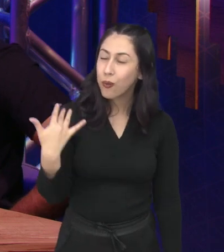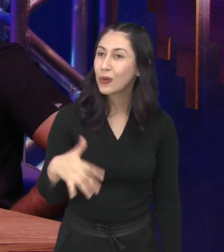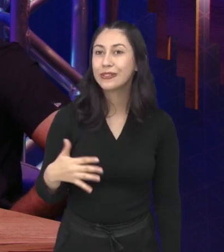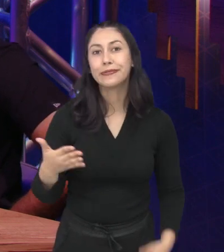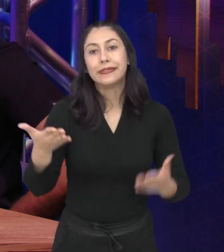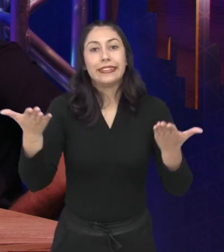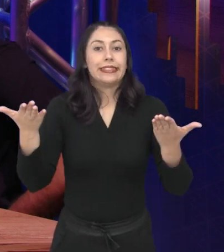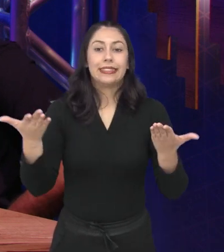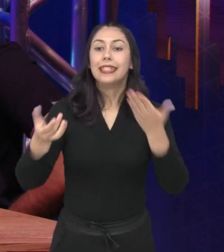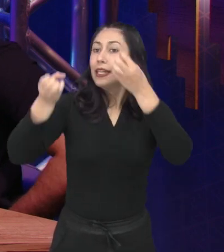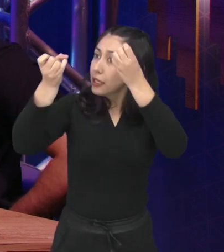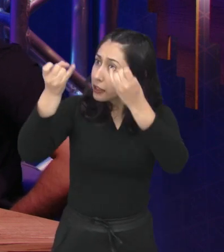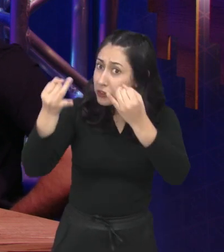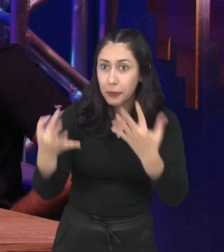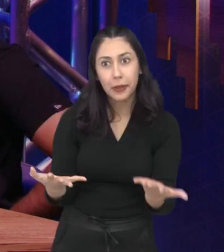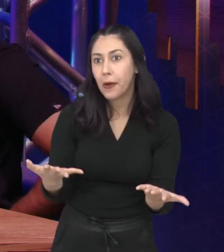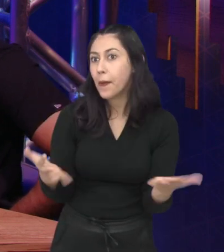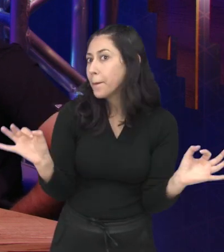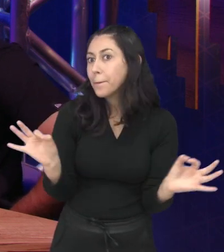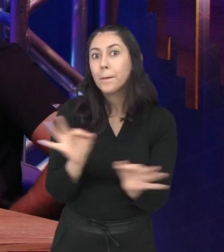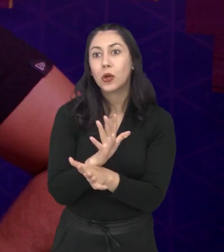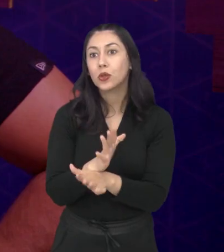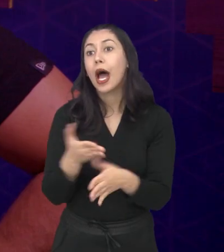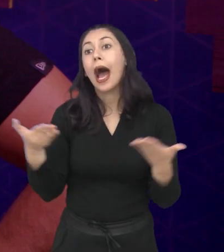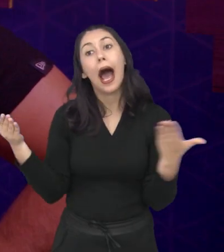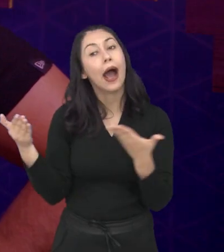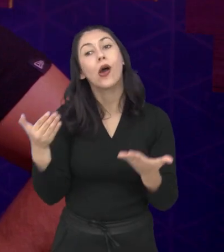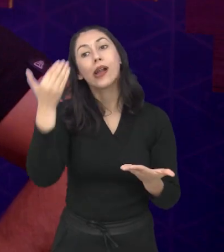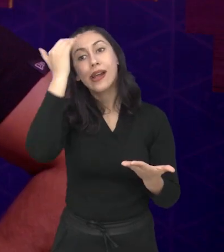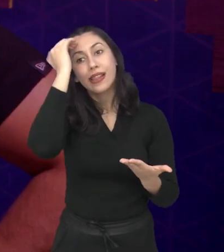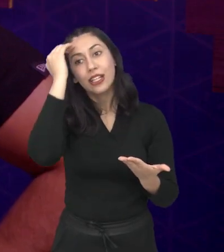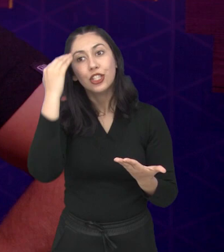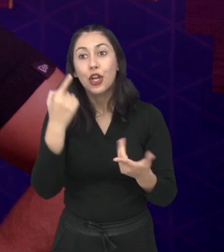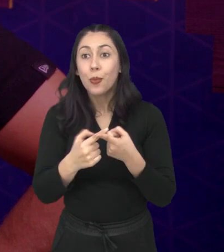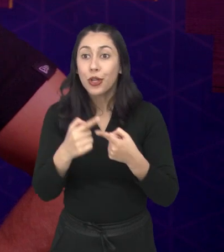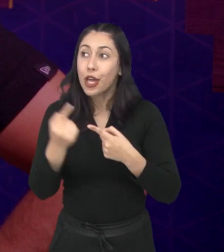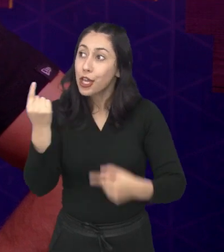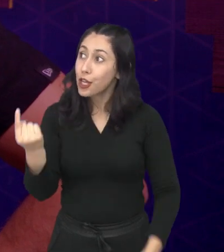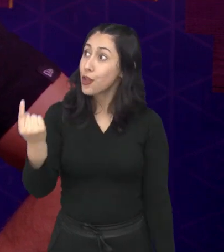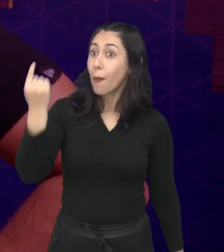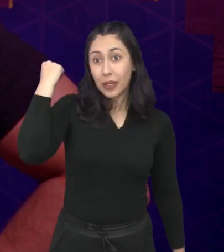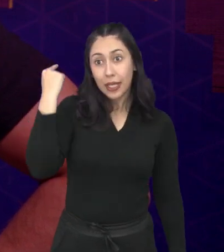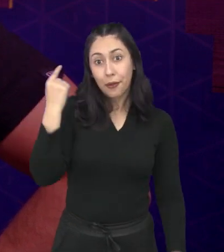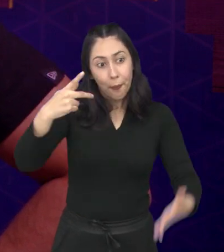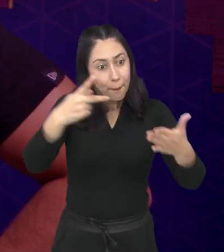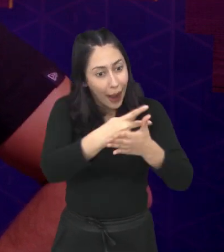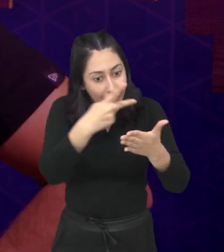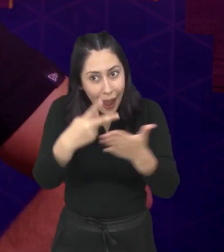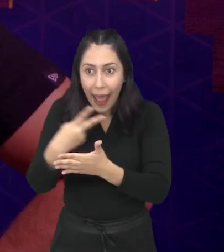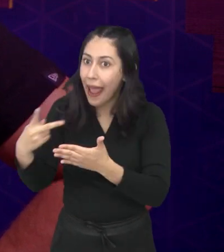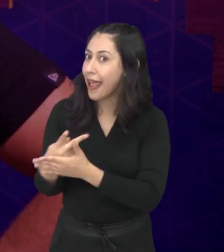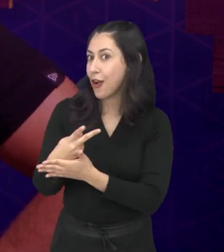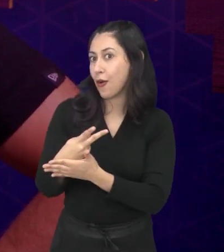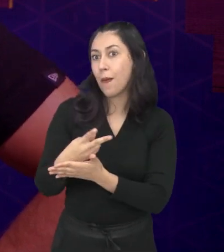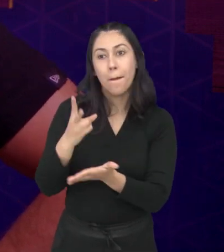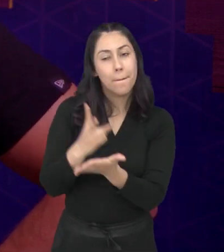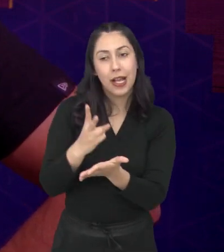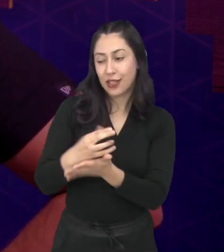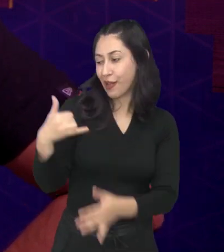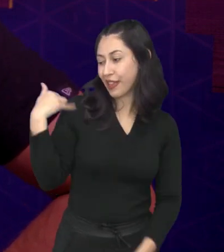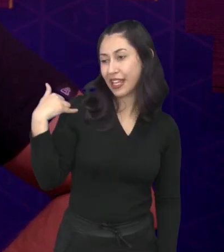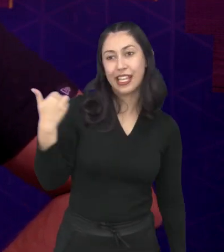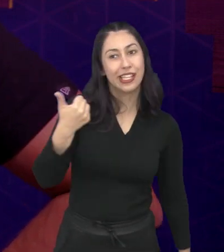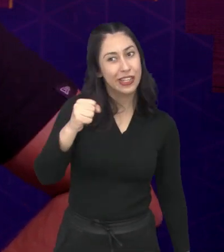só! Meu, isso explica muito as burradas que eu acabei fazendo na minha vida depois dos